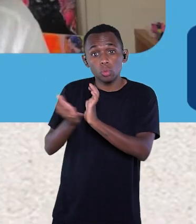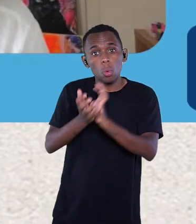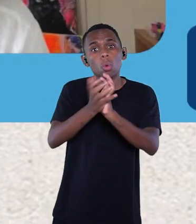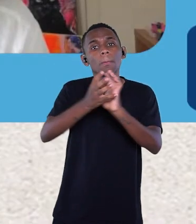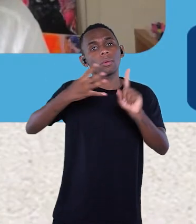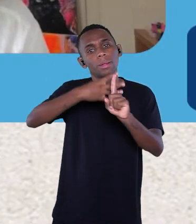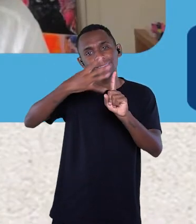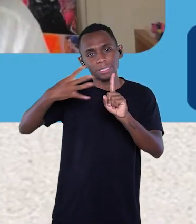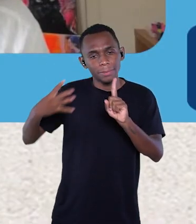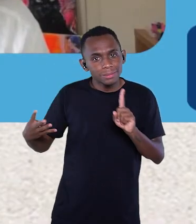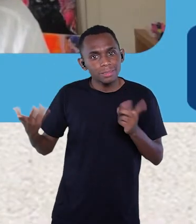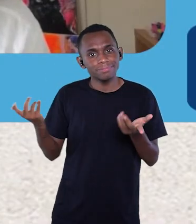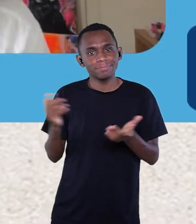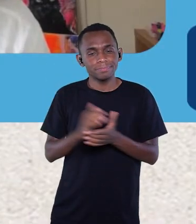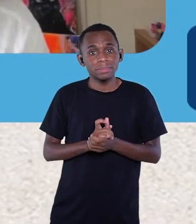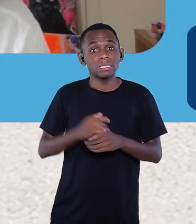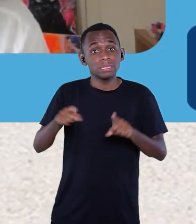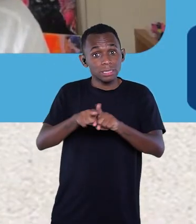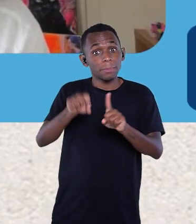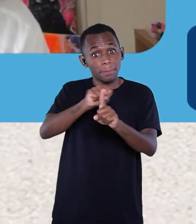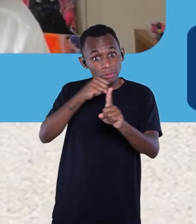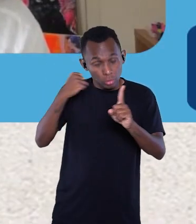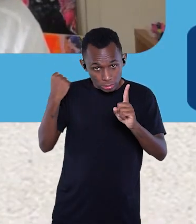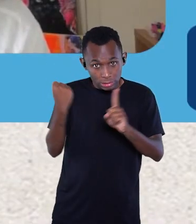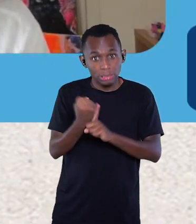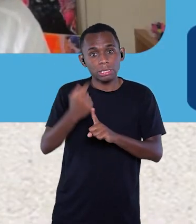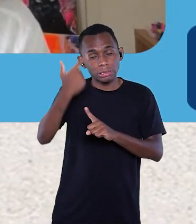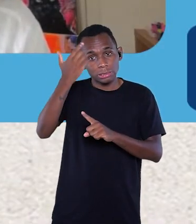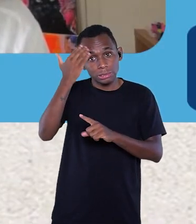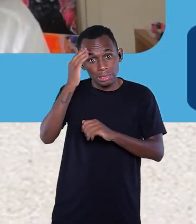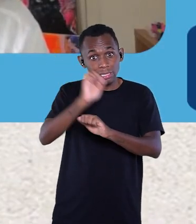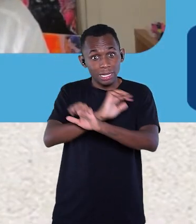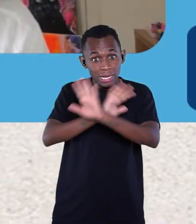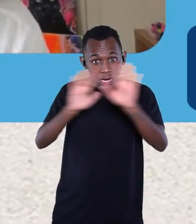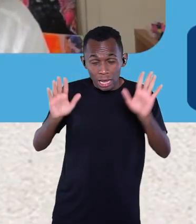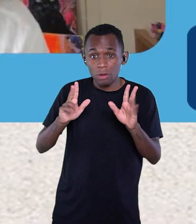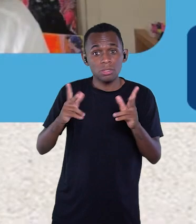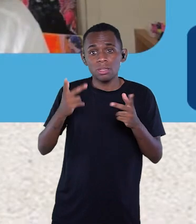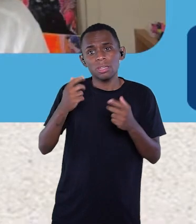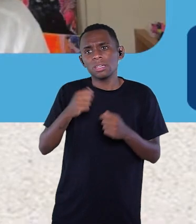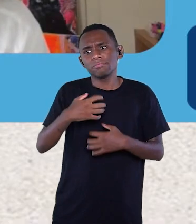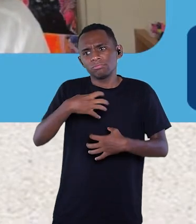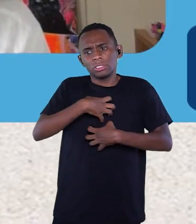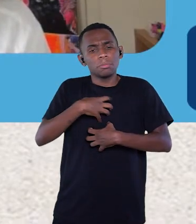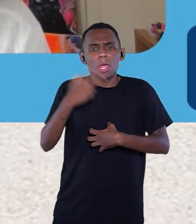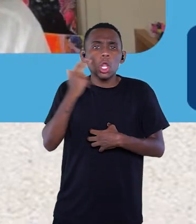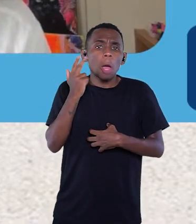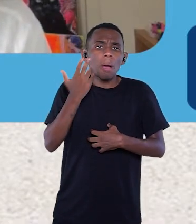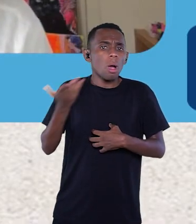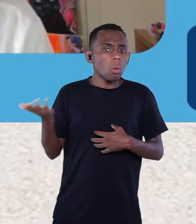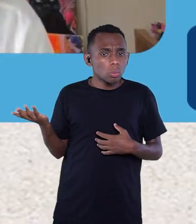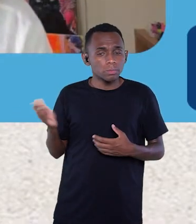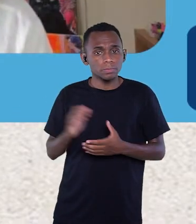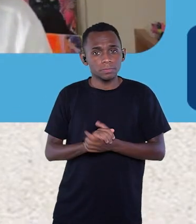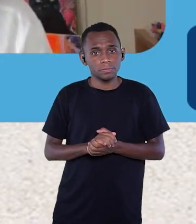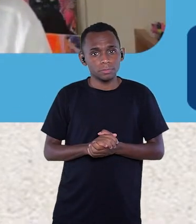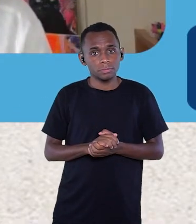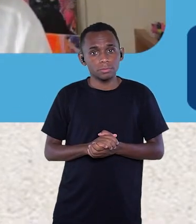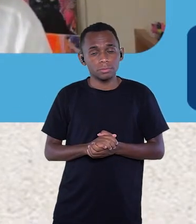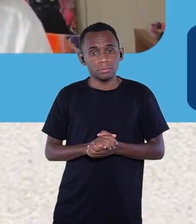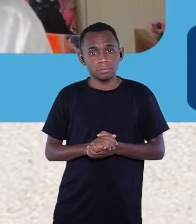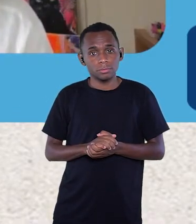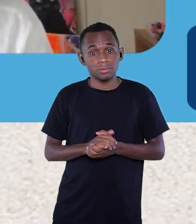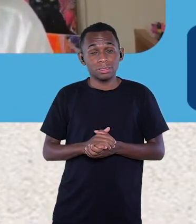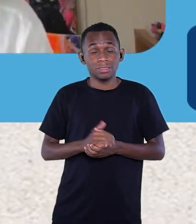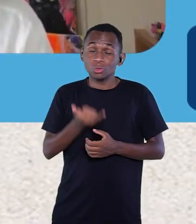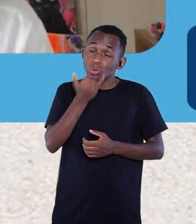os homossexuais, para a sociedade mesmo compreender e normalizar isso, né? Eu acho que